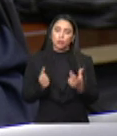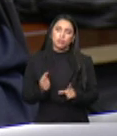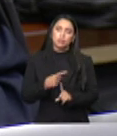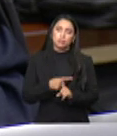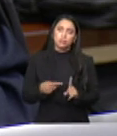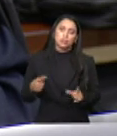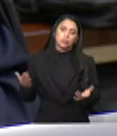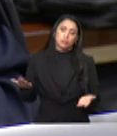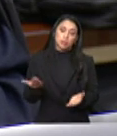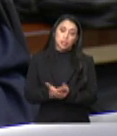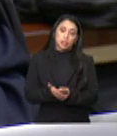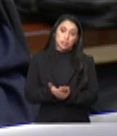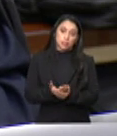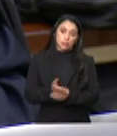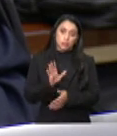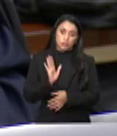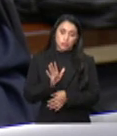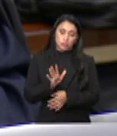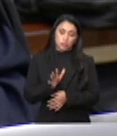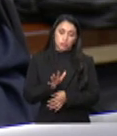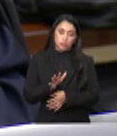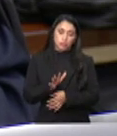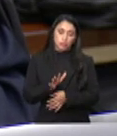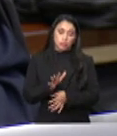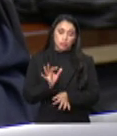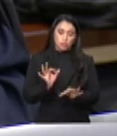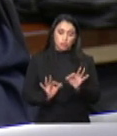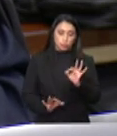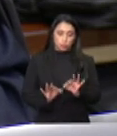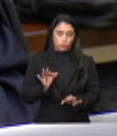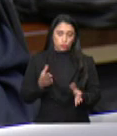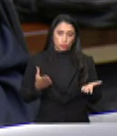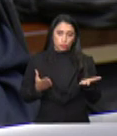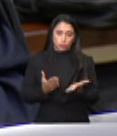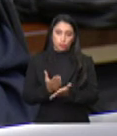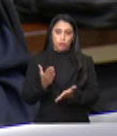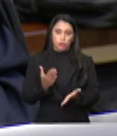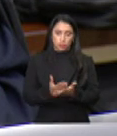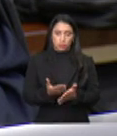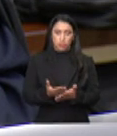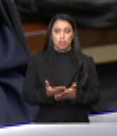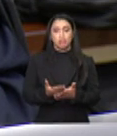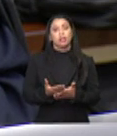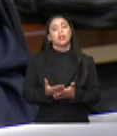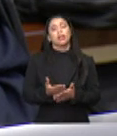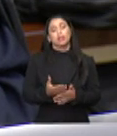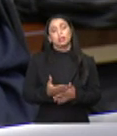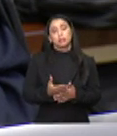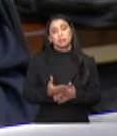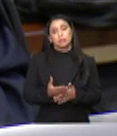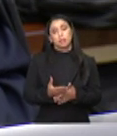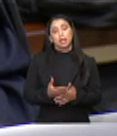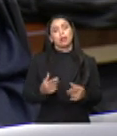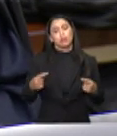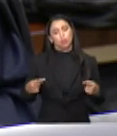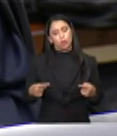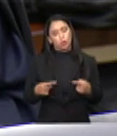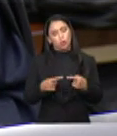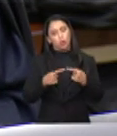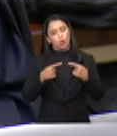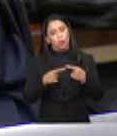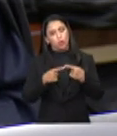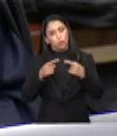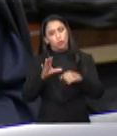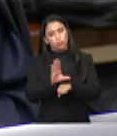da ação e, na parte conhecida, eu julgo procedente o pedido para declarar a constitucionalidade